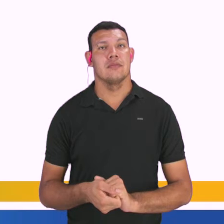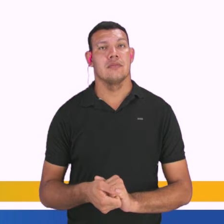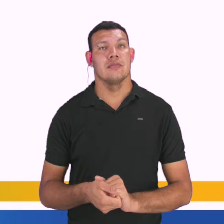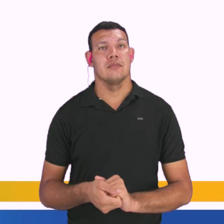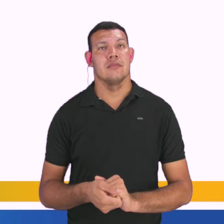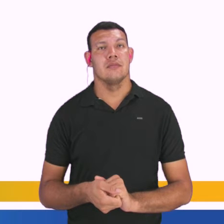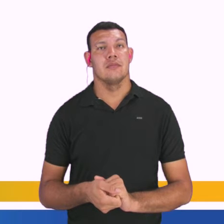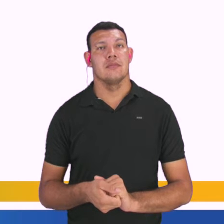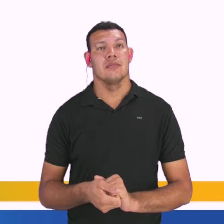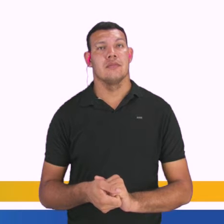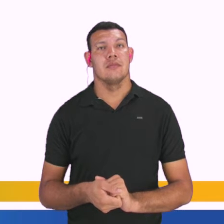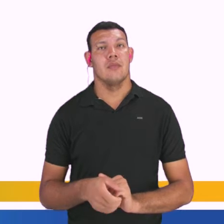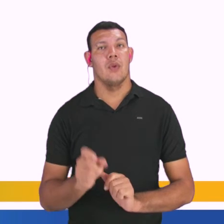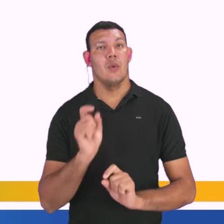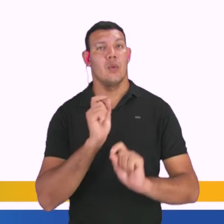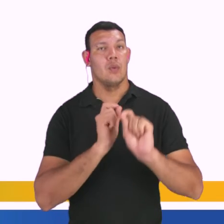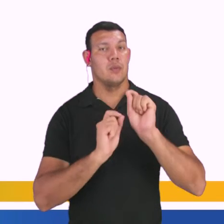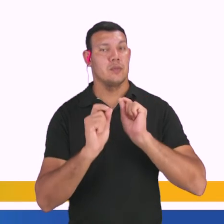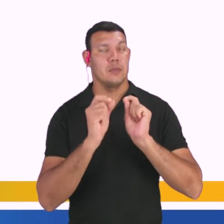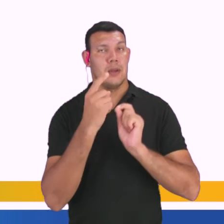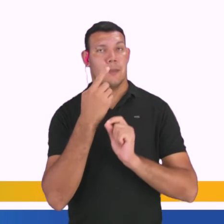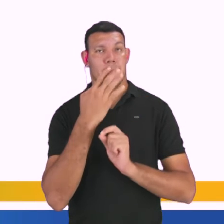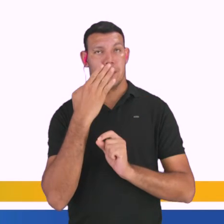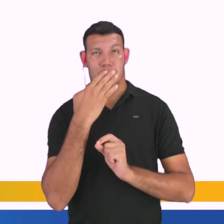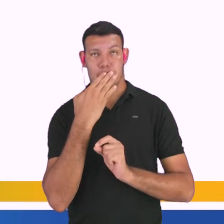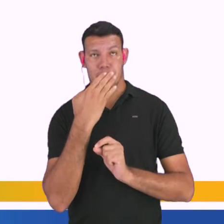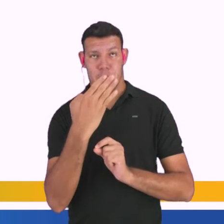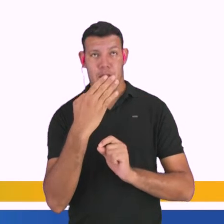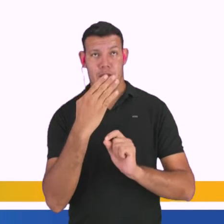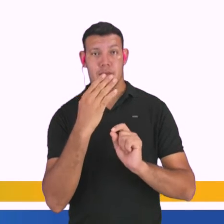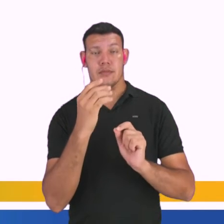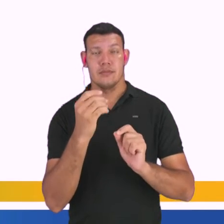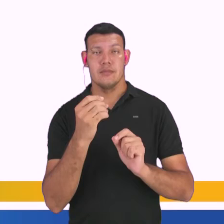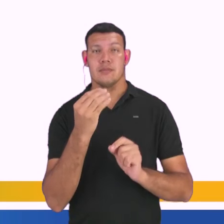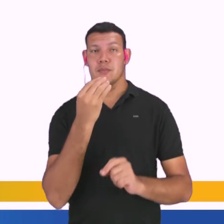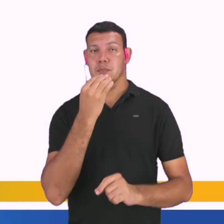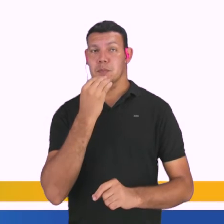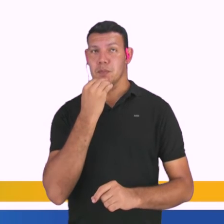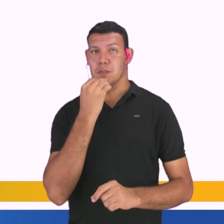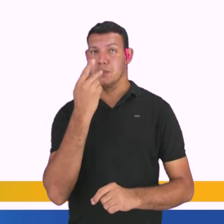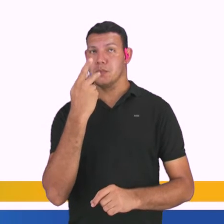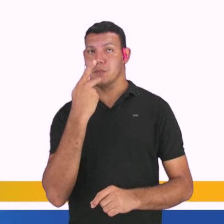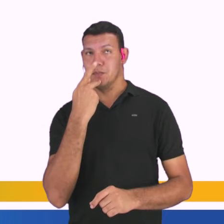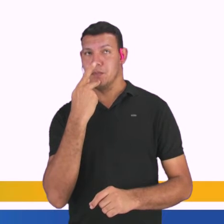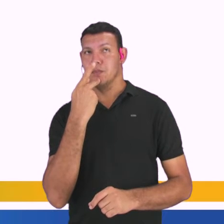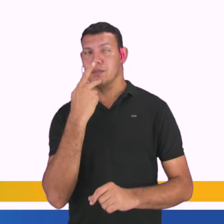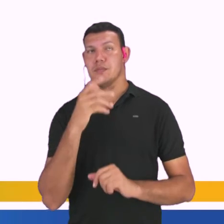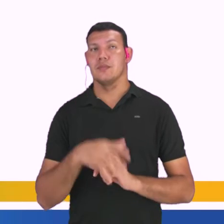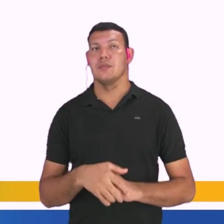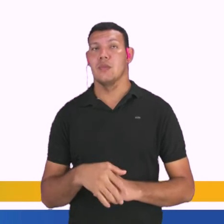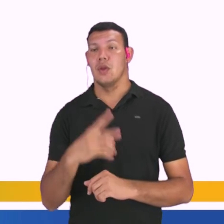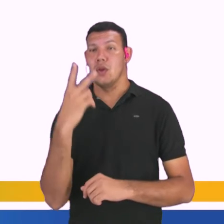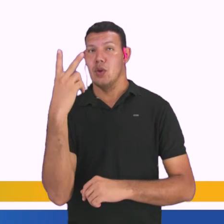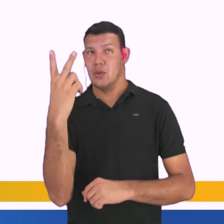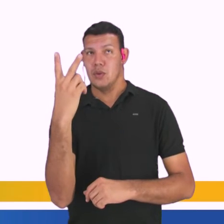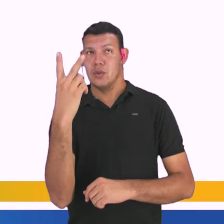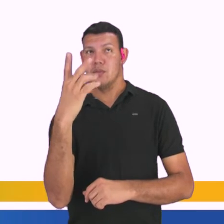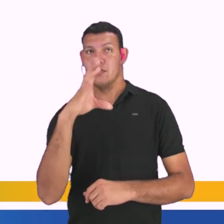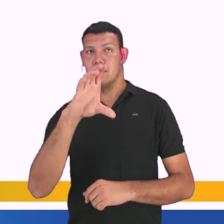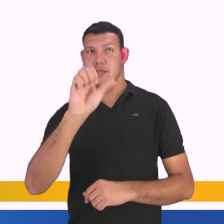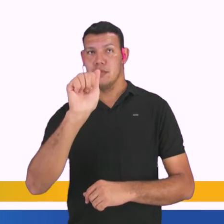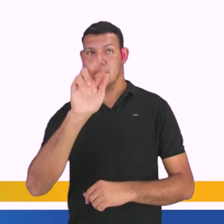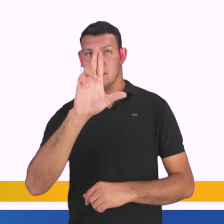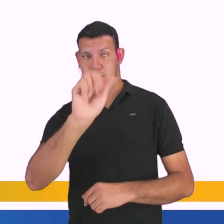conforme ele está pedindo aí nunciado ele disse que quer a probabilidade de ocorrer duas caras e uma